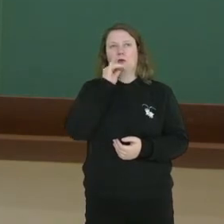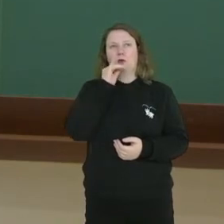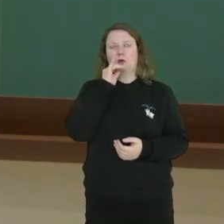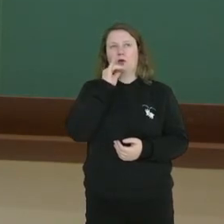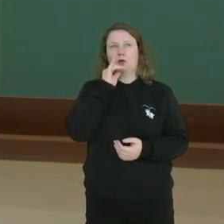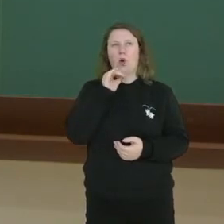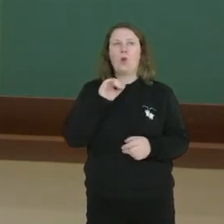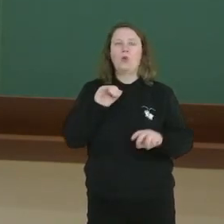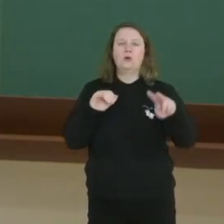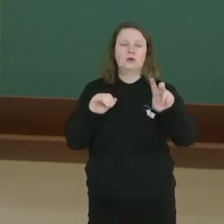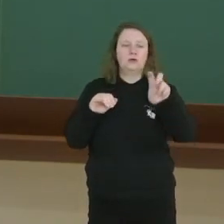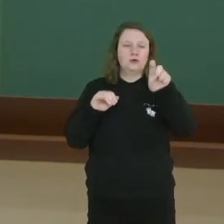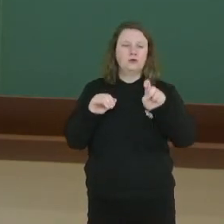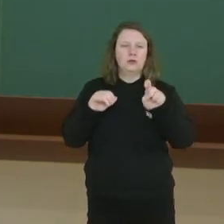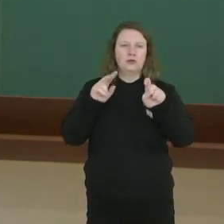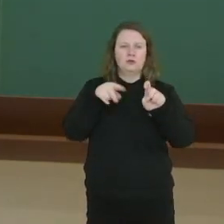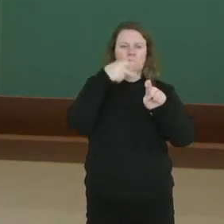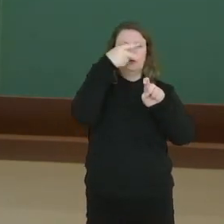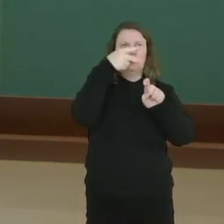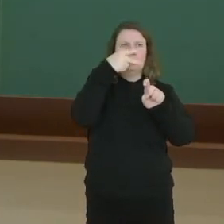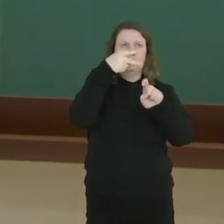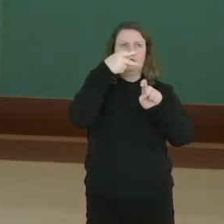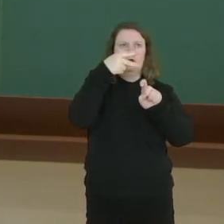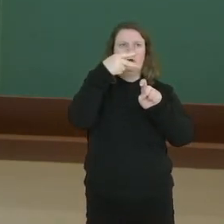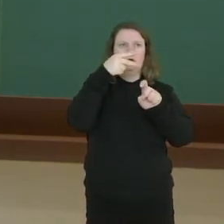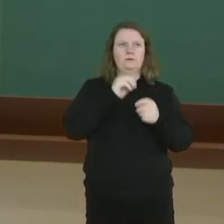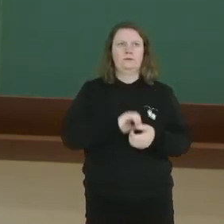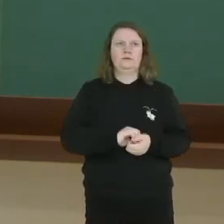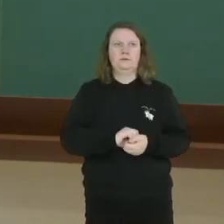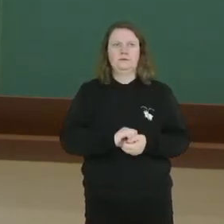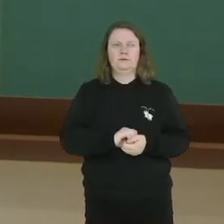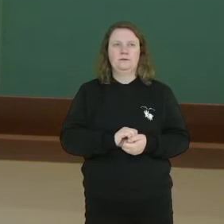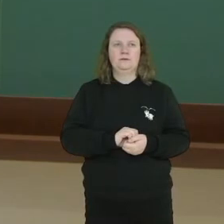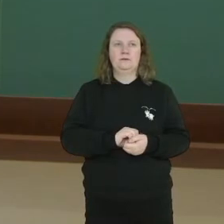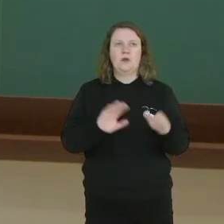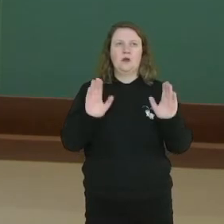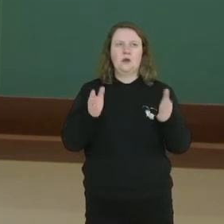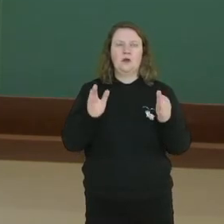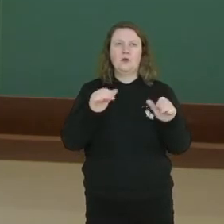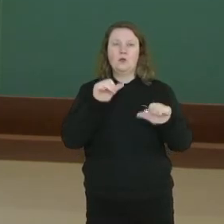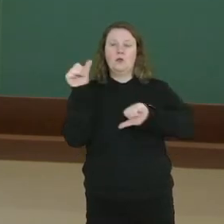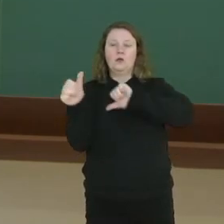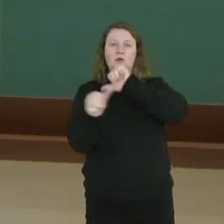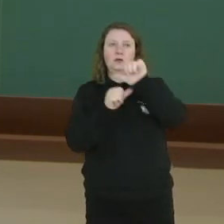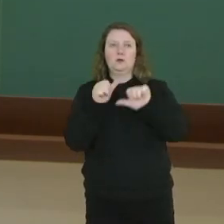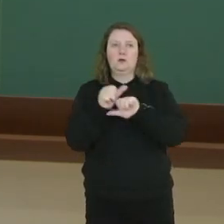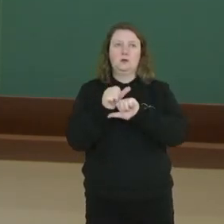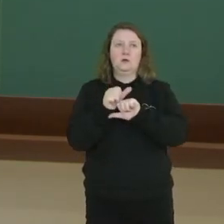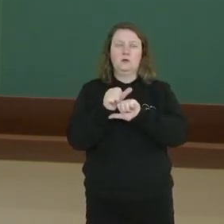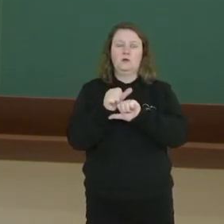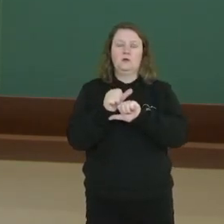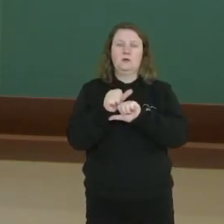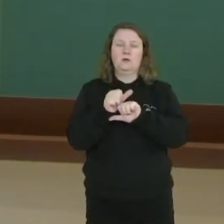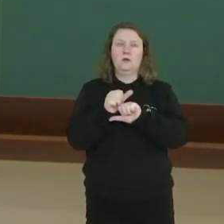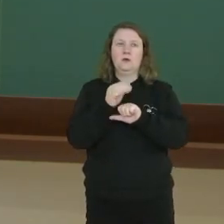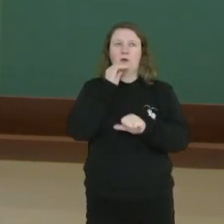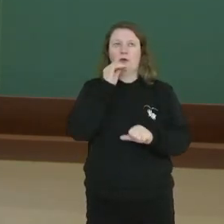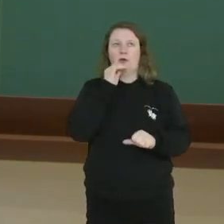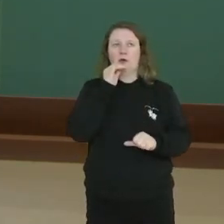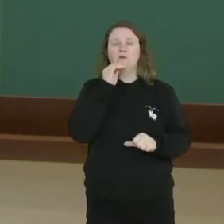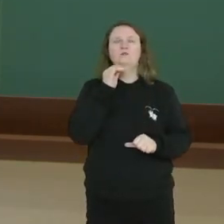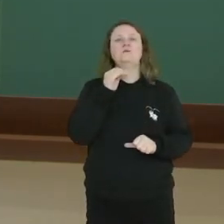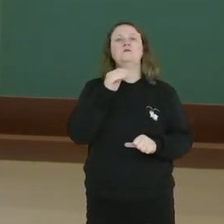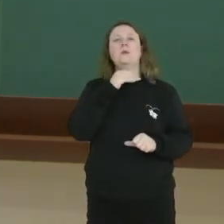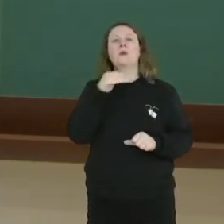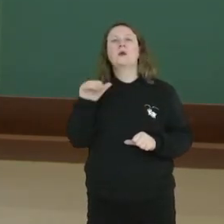lados. 2 elevado a meio vai ficar o expoente 1, bonitinho. E o expoente meio do outro lado